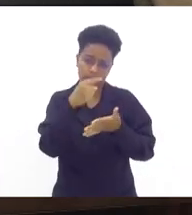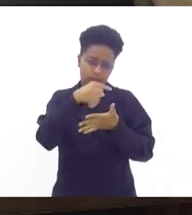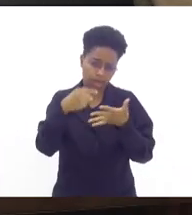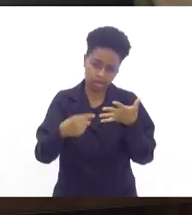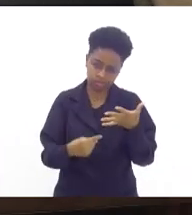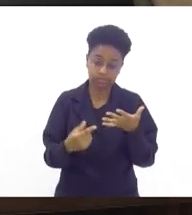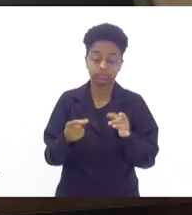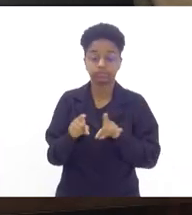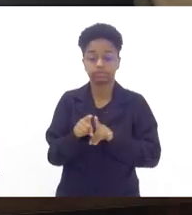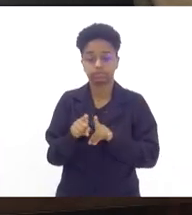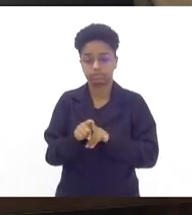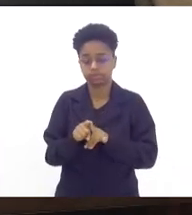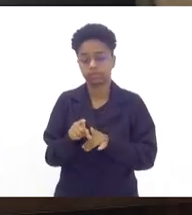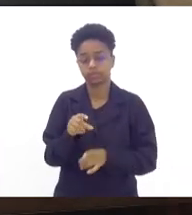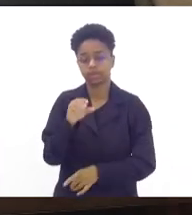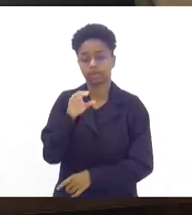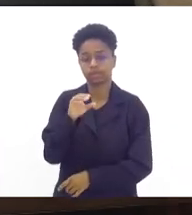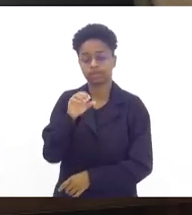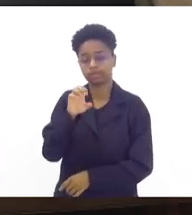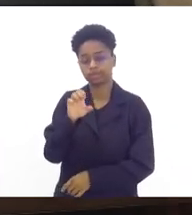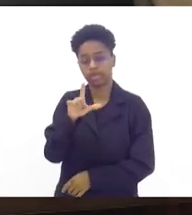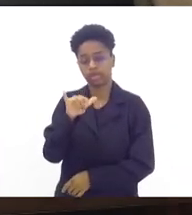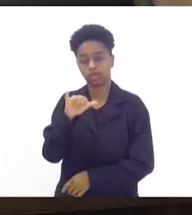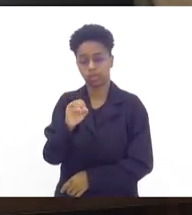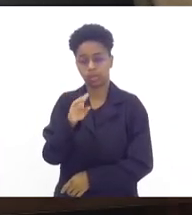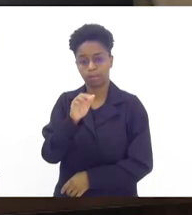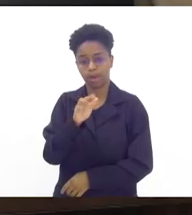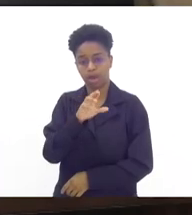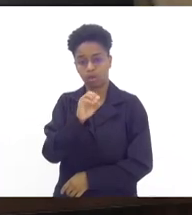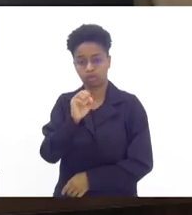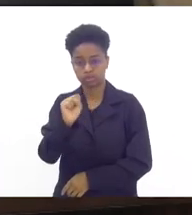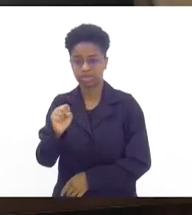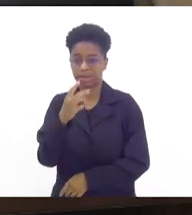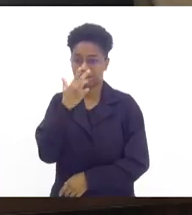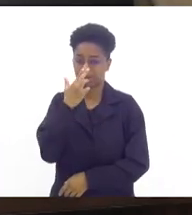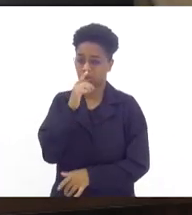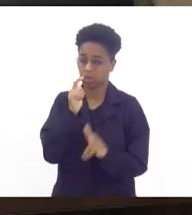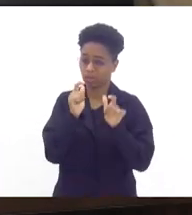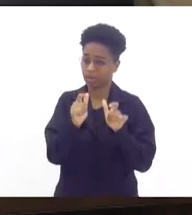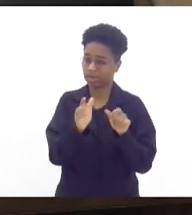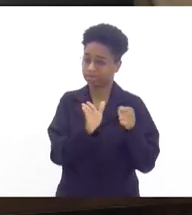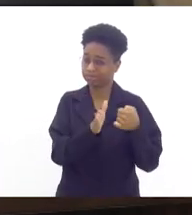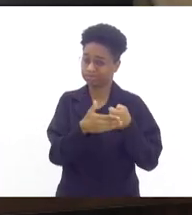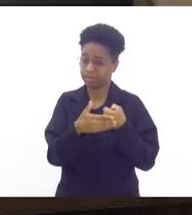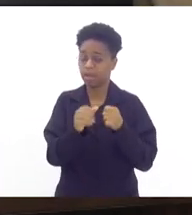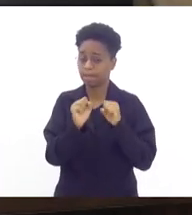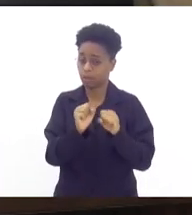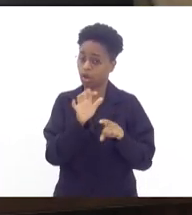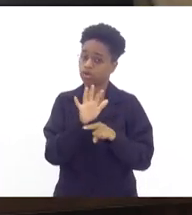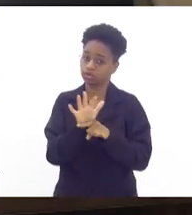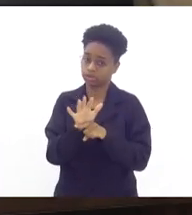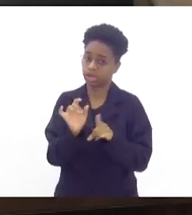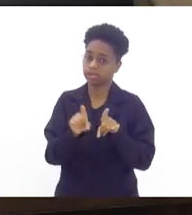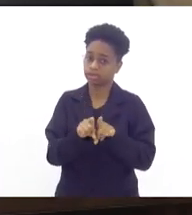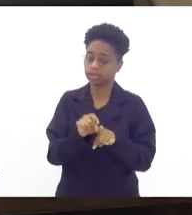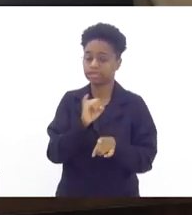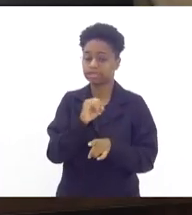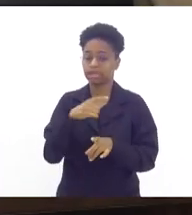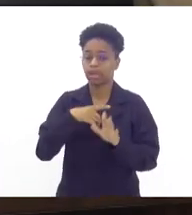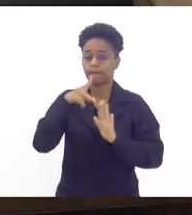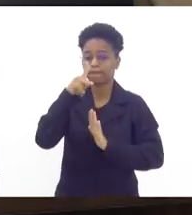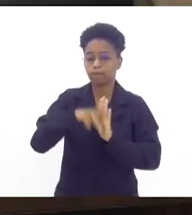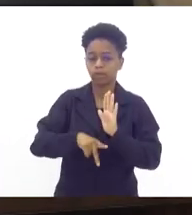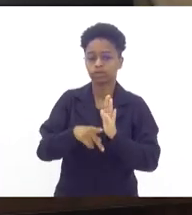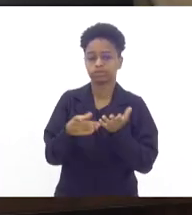Célio de Barros né é um ambiente ali que tá meio oculto que também poderia agregar muito com grande projeto ali